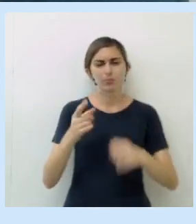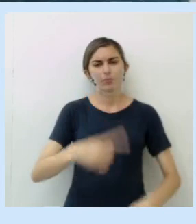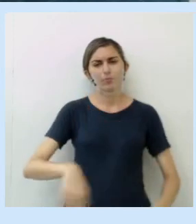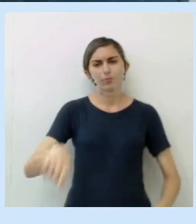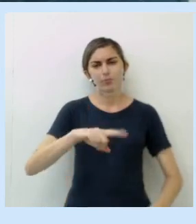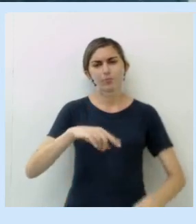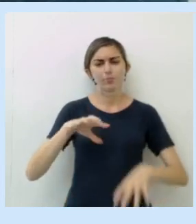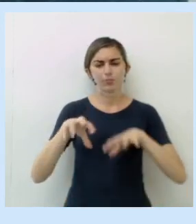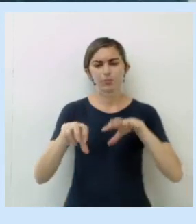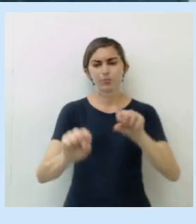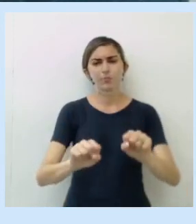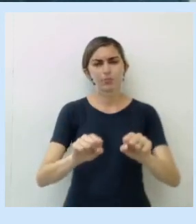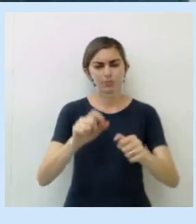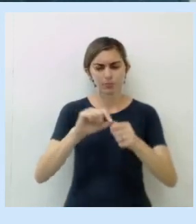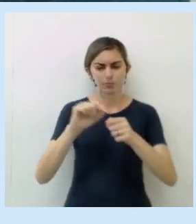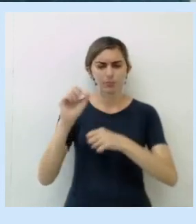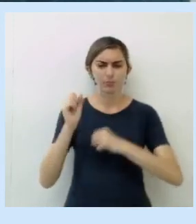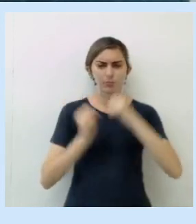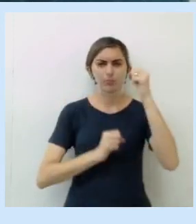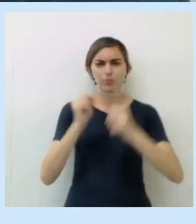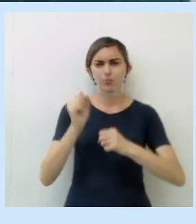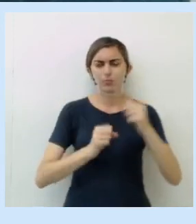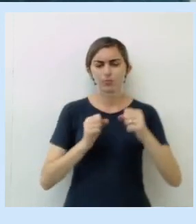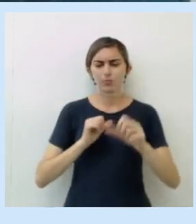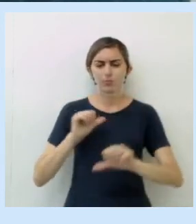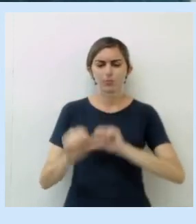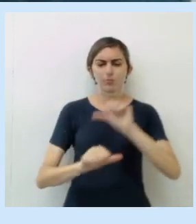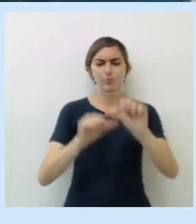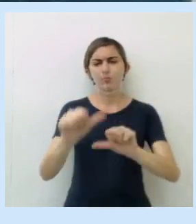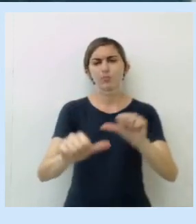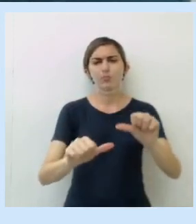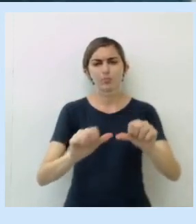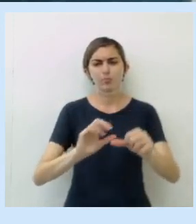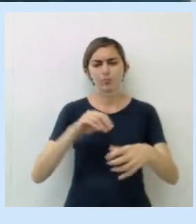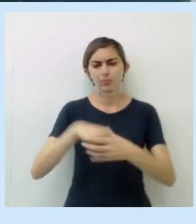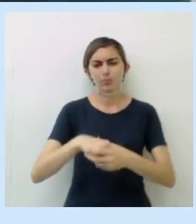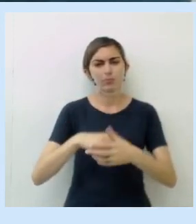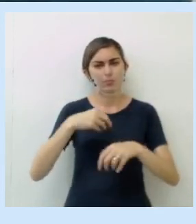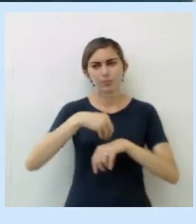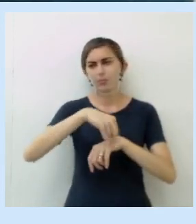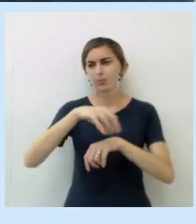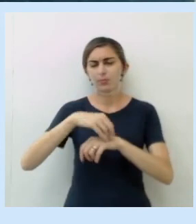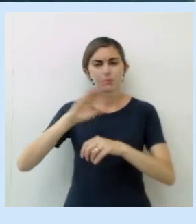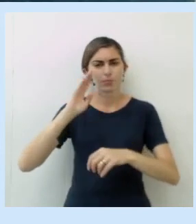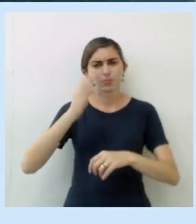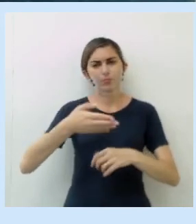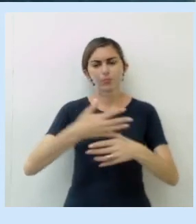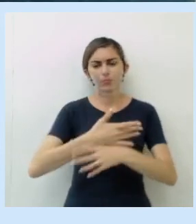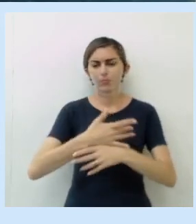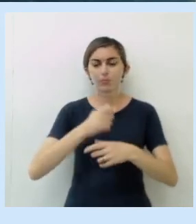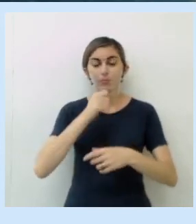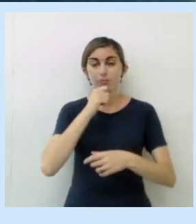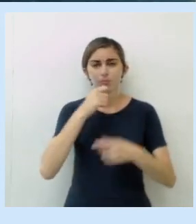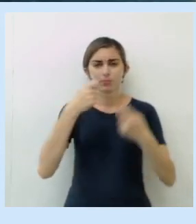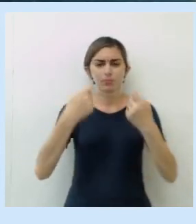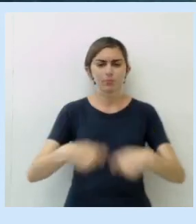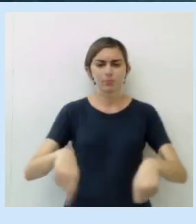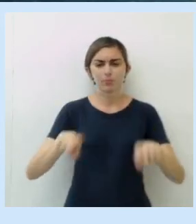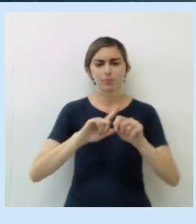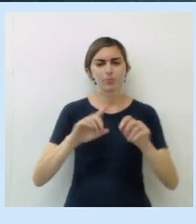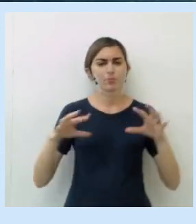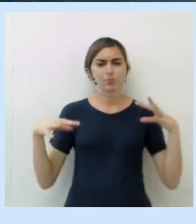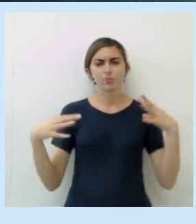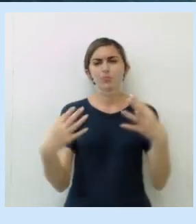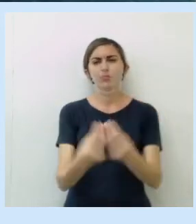vão pegar aquela produção e vão já transformar essa produção e mandar diretamente para a cidade, sem precisar que